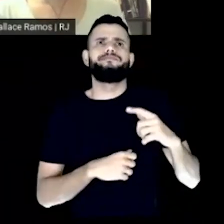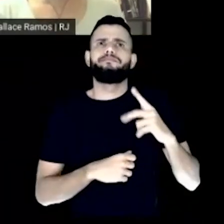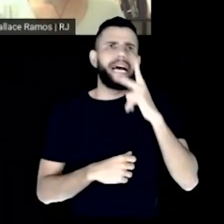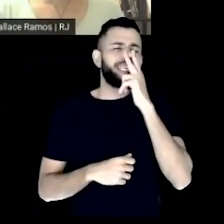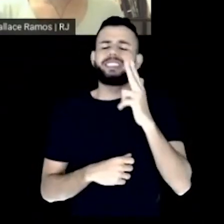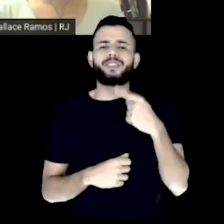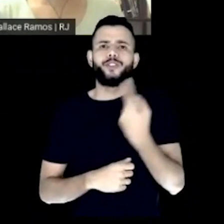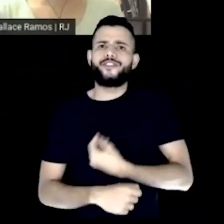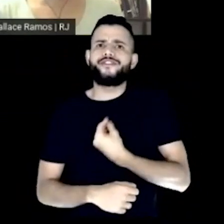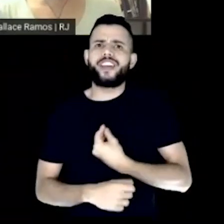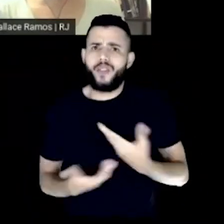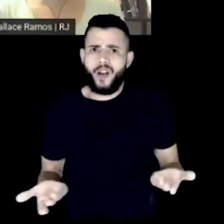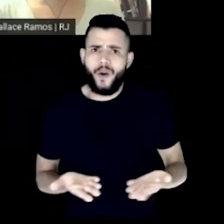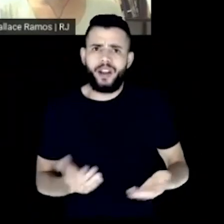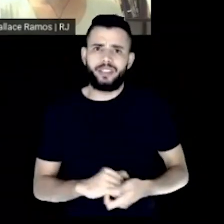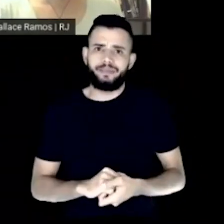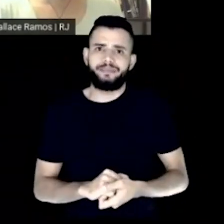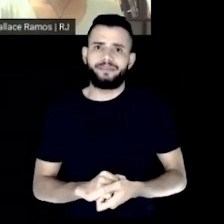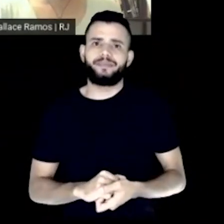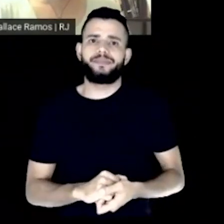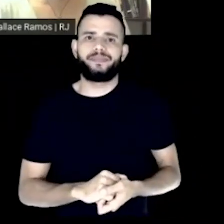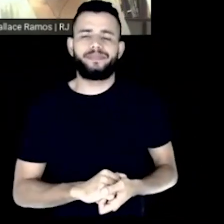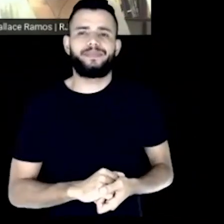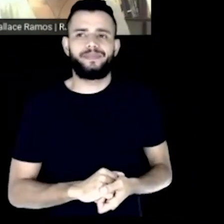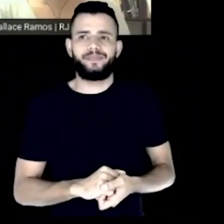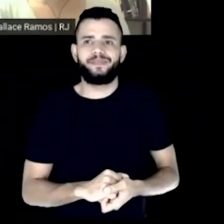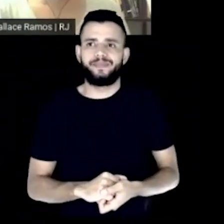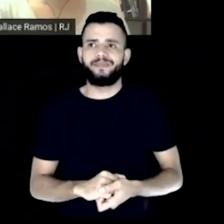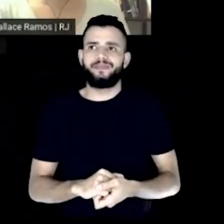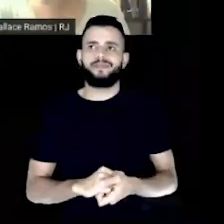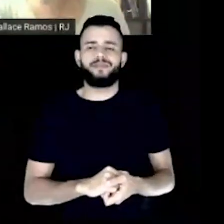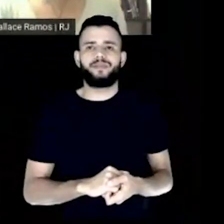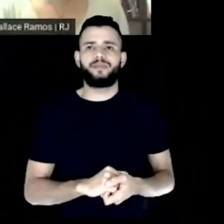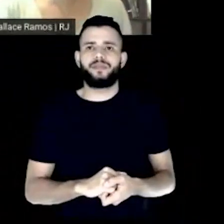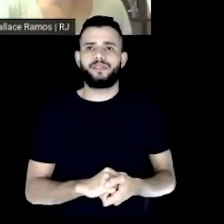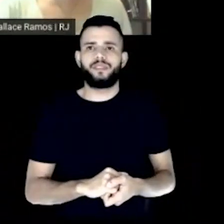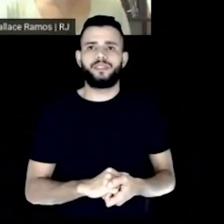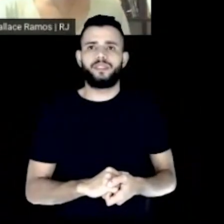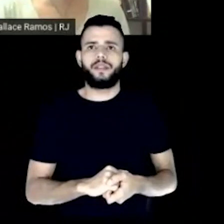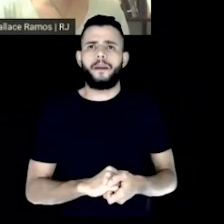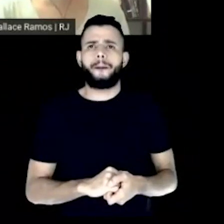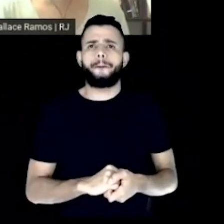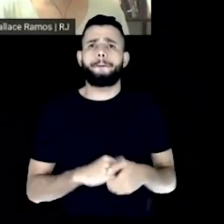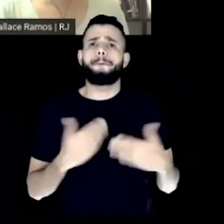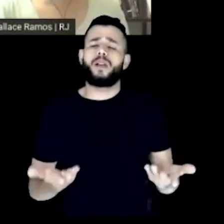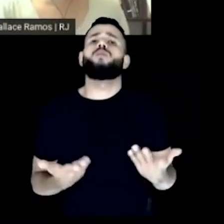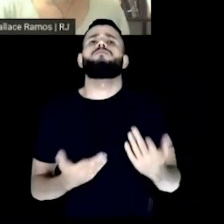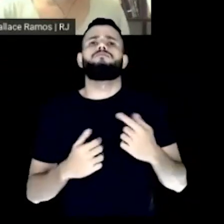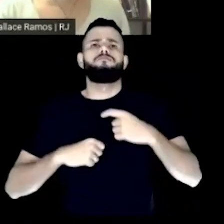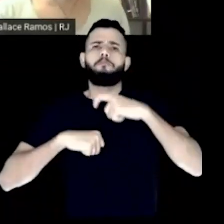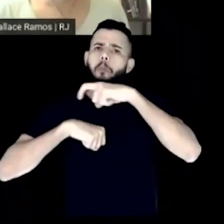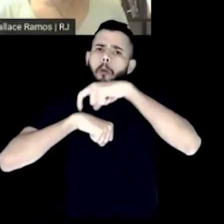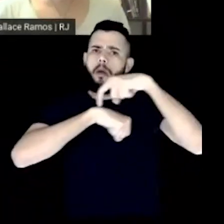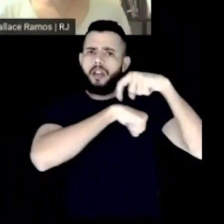Vários momentos. E várias coisas louco. Assim, desculpa, a gente está se interrompendo. Não, pode falar, por favor.